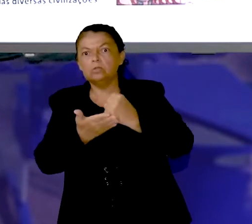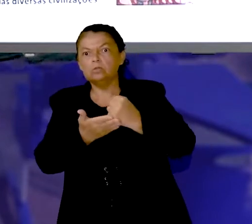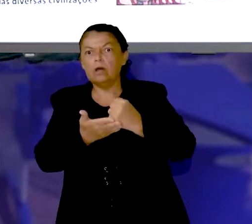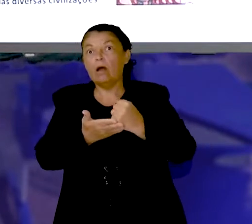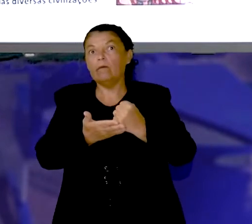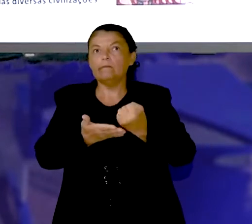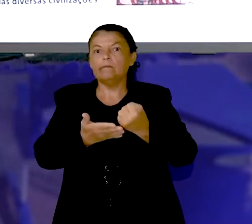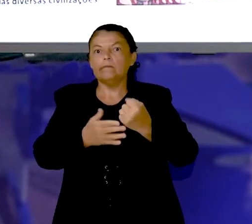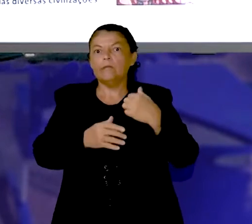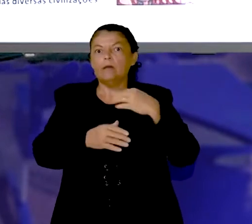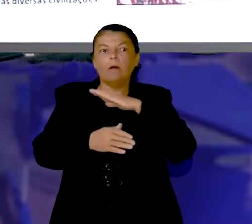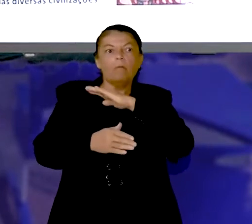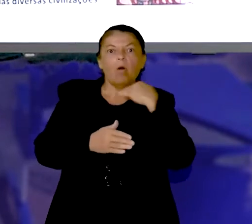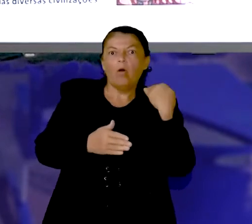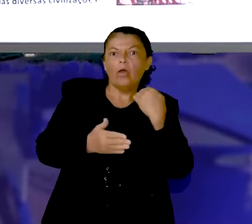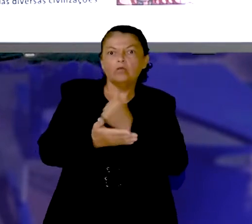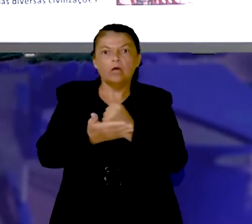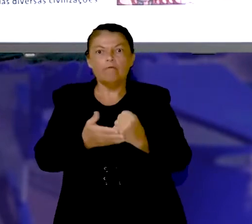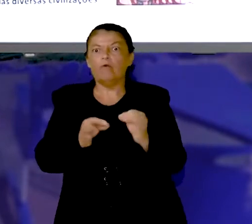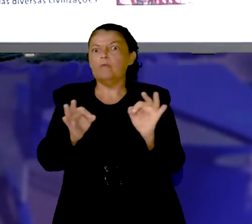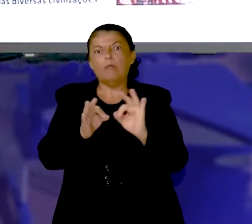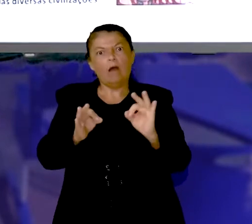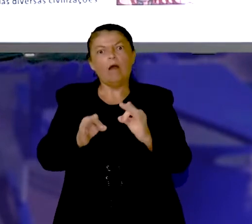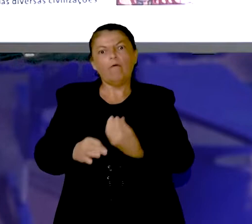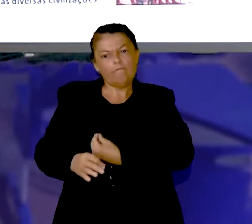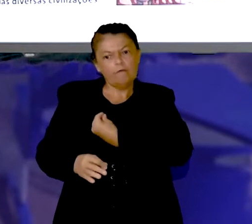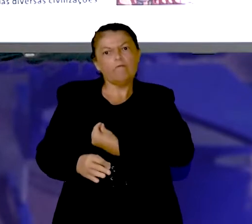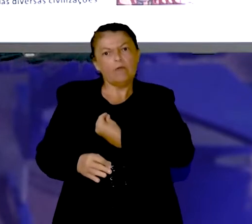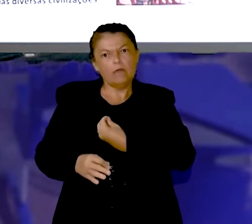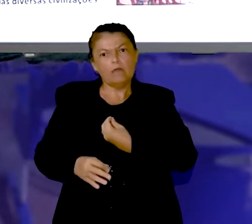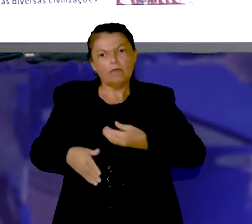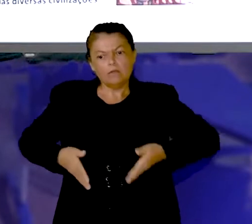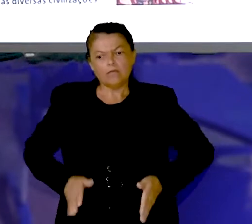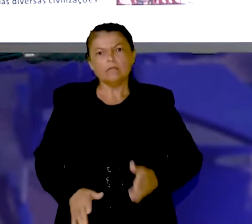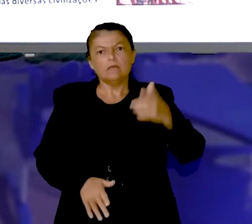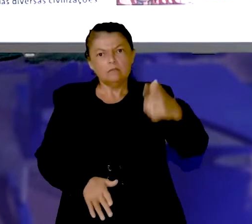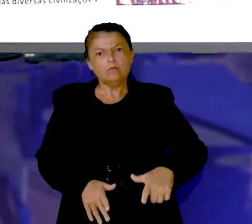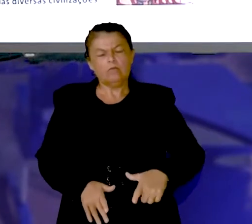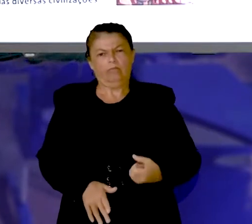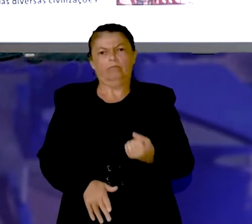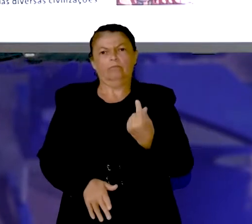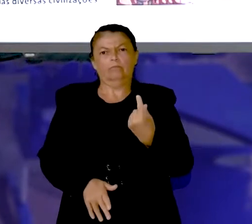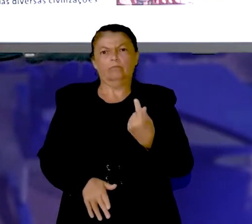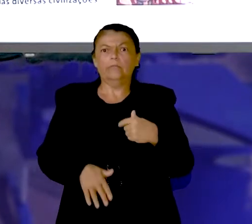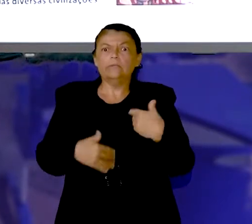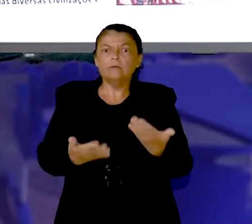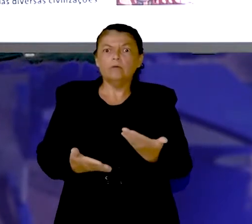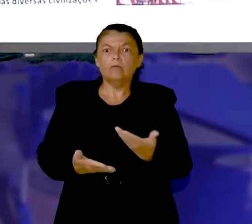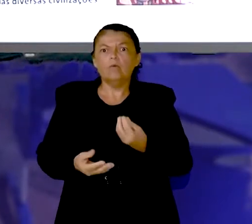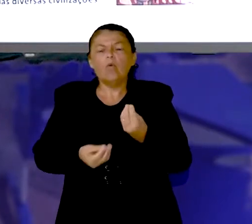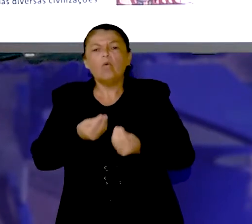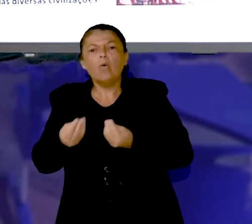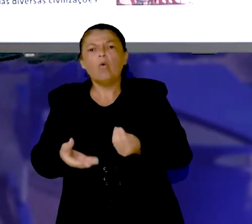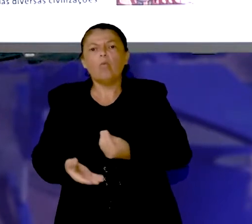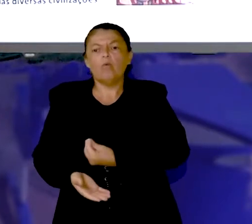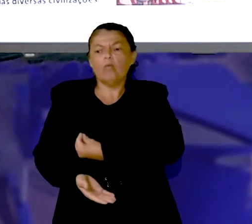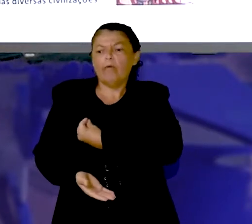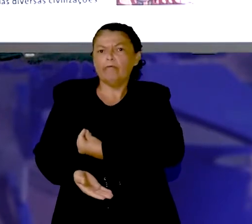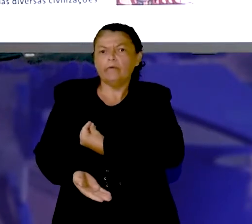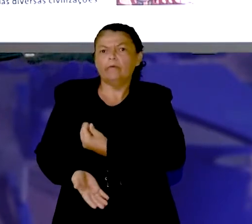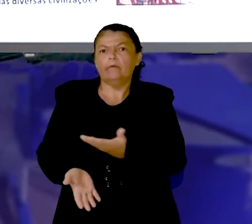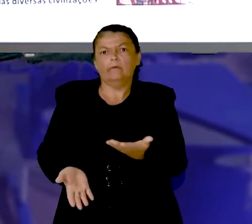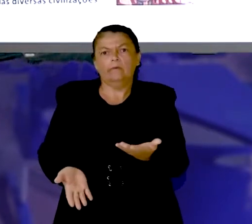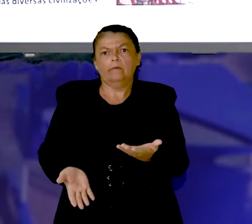outra vida. Então, para você ter uma ideia de que a ideia de prolongar a vida, seja nessa ou na